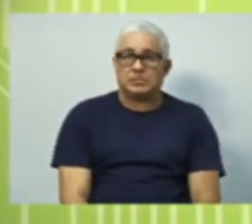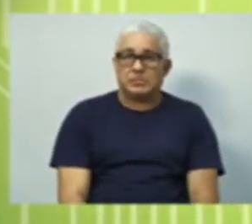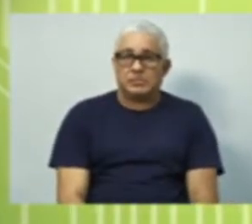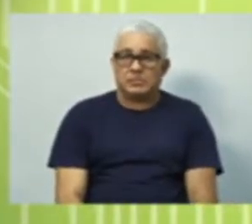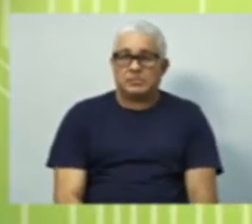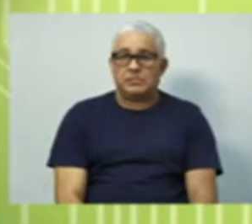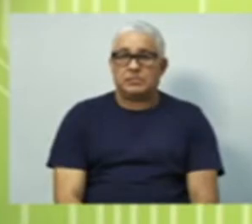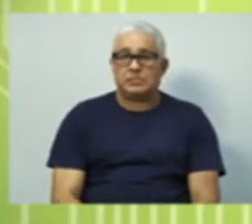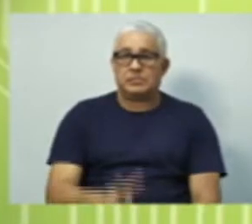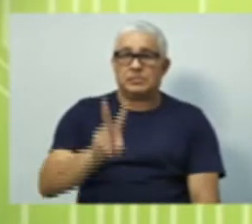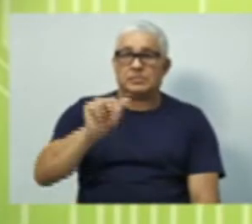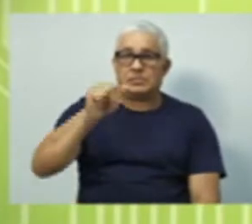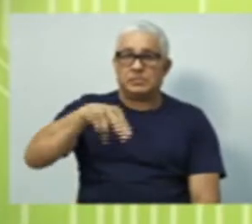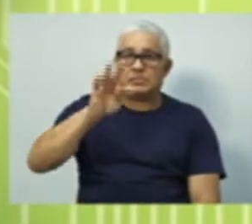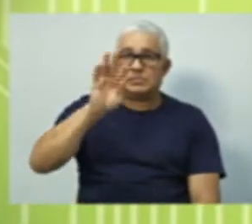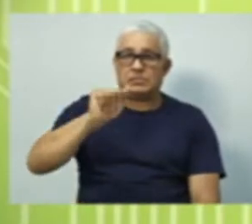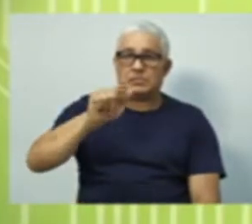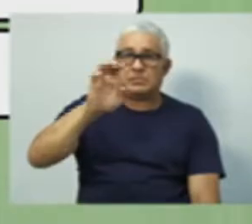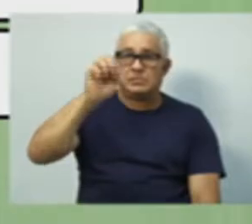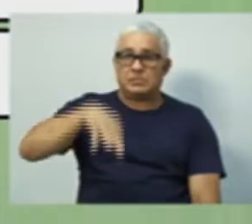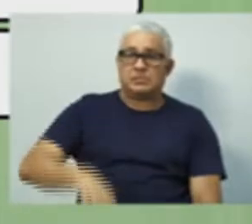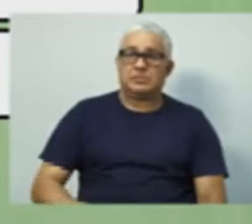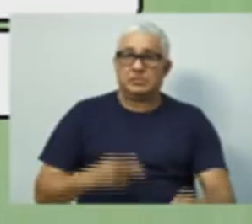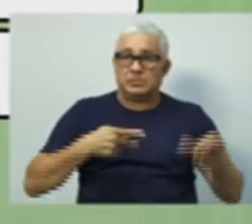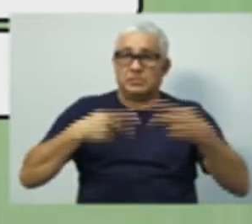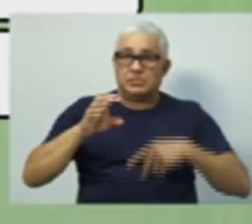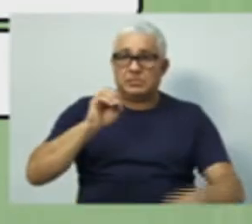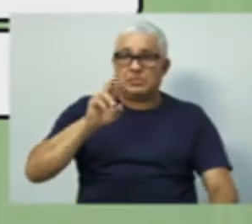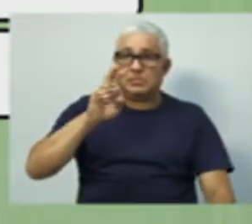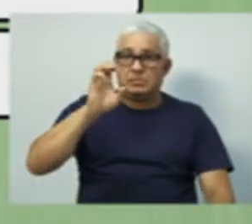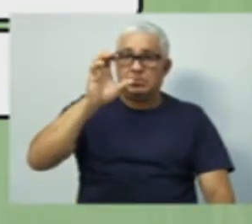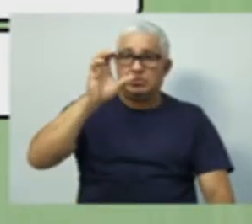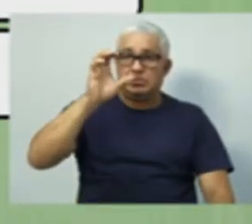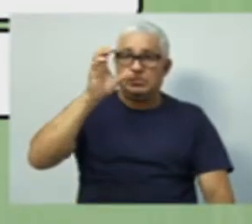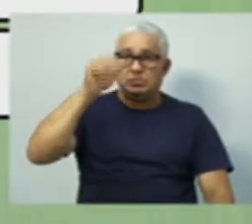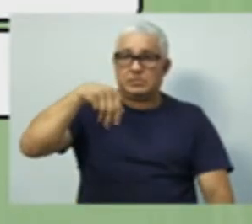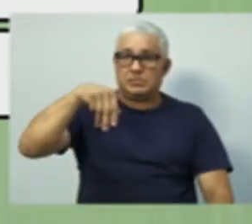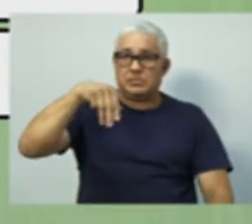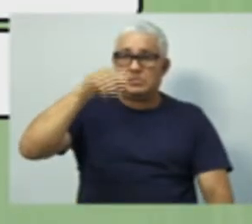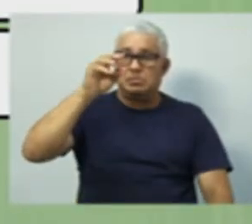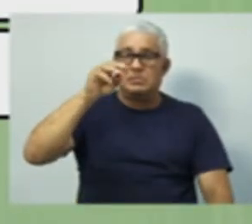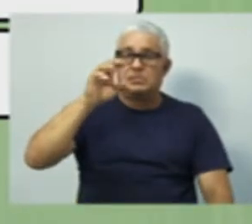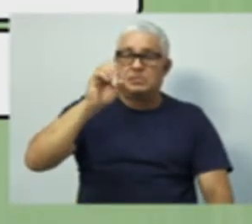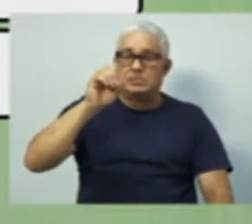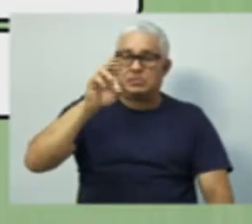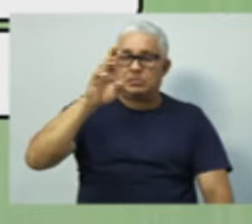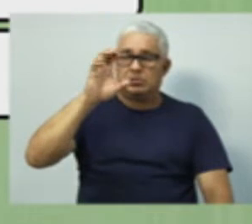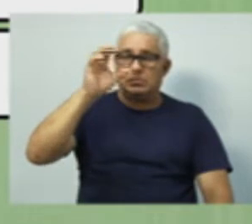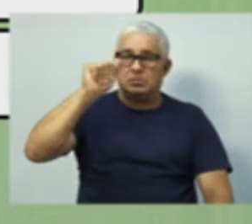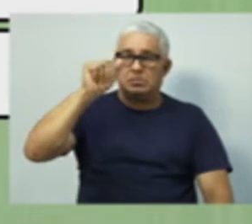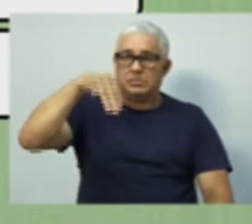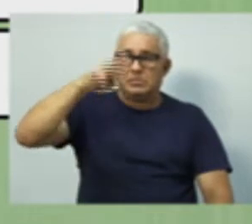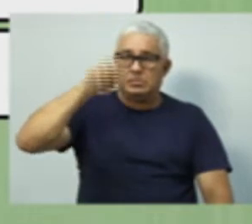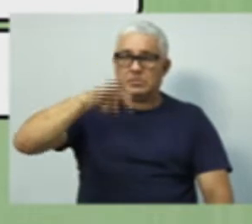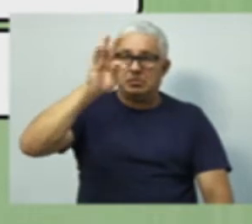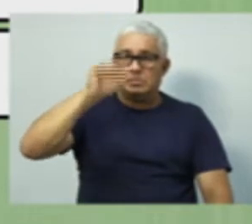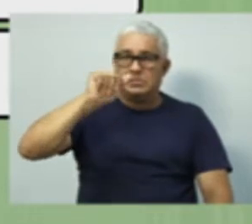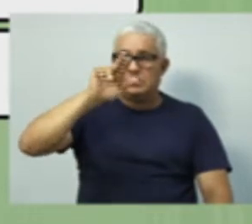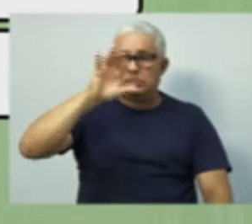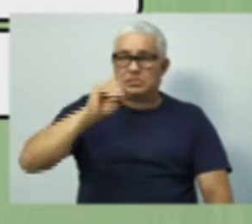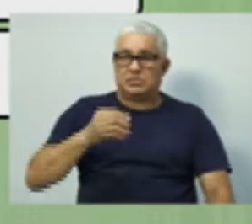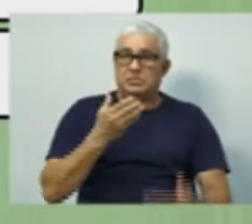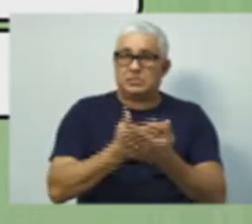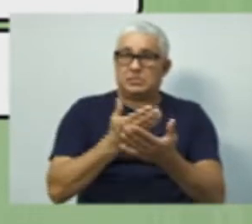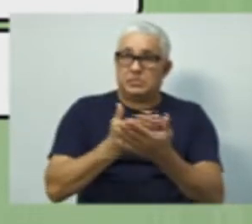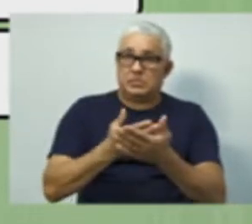Quais as vantagens de um planejamento orçamentário? Vamos conhecer agora. Ó, estudar vários aspectos